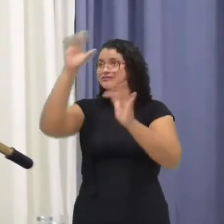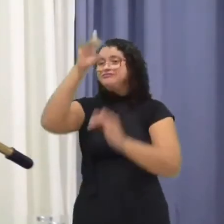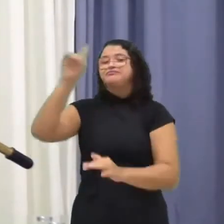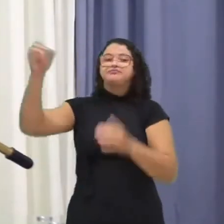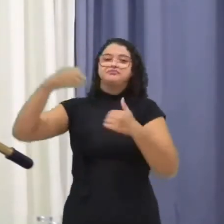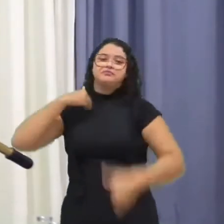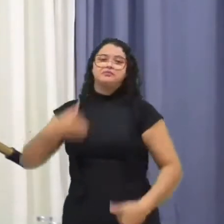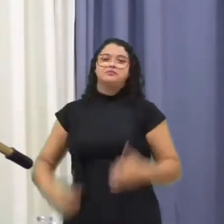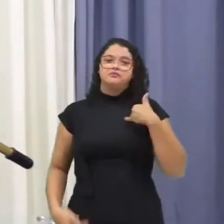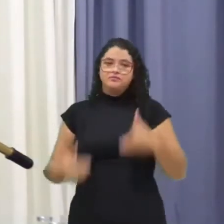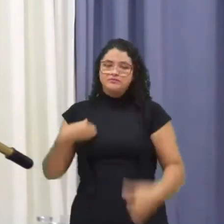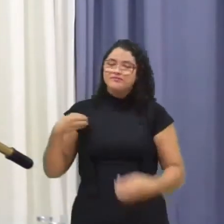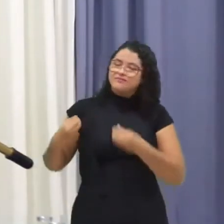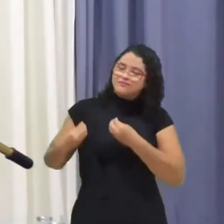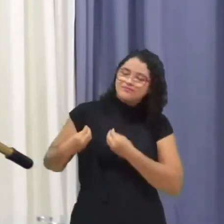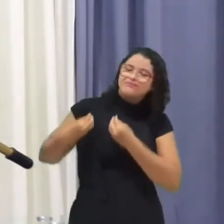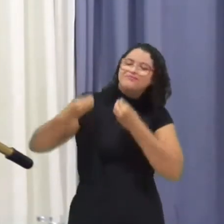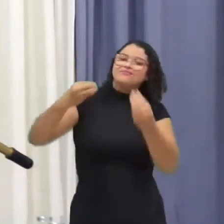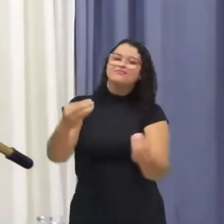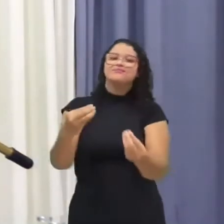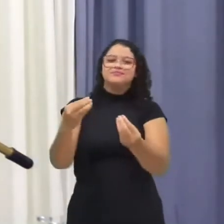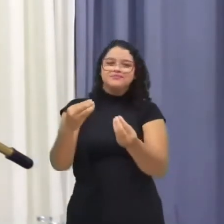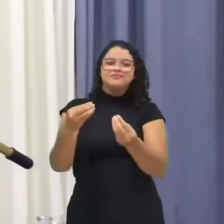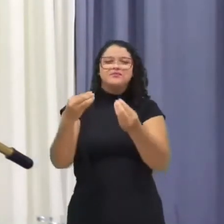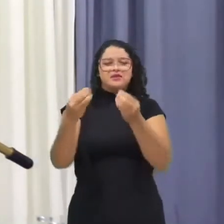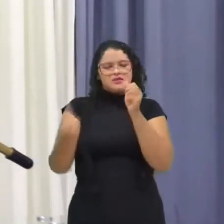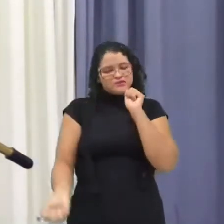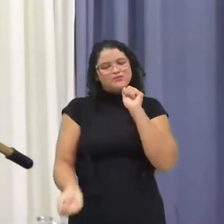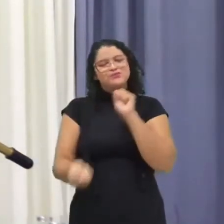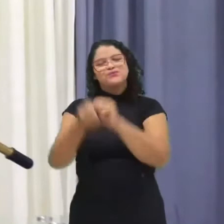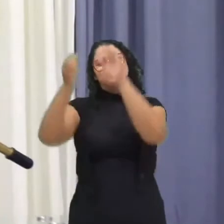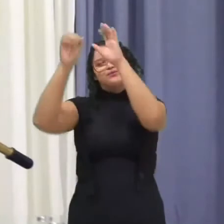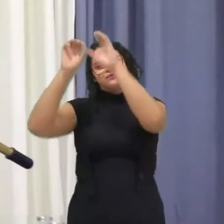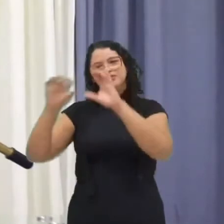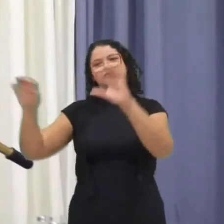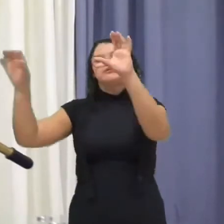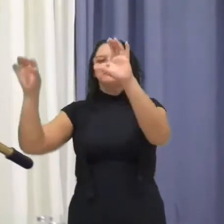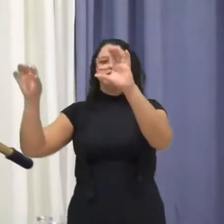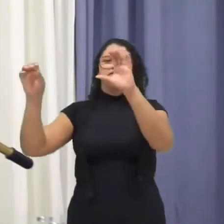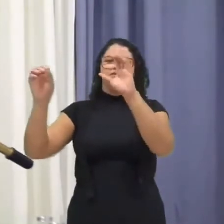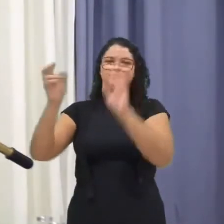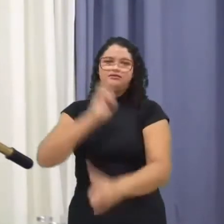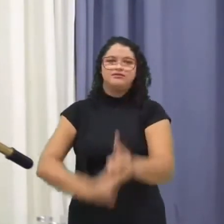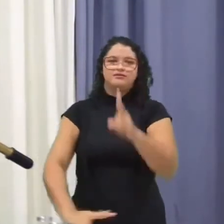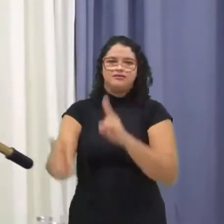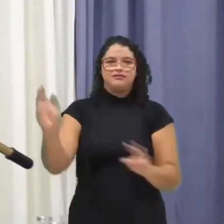Senhor Jesus nos deu para nós habitarmos o céu para todo sempre.